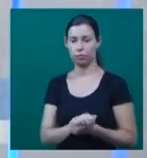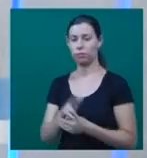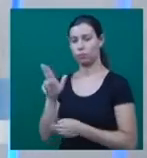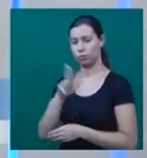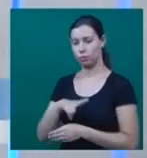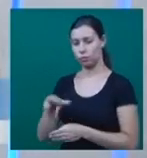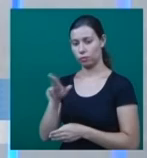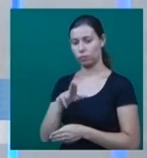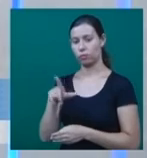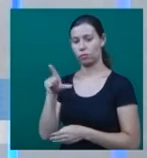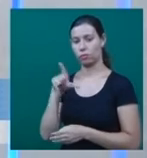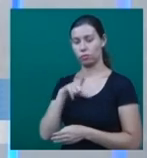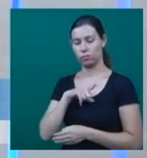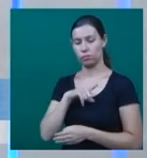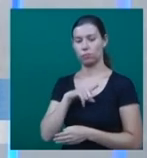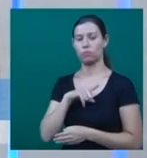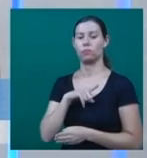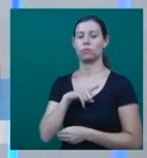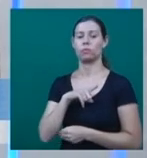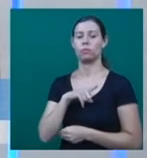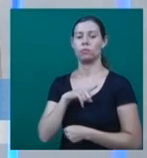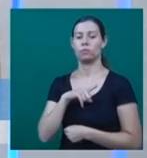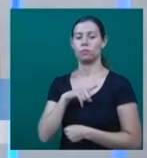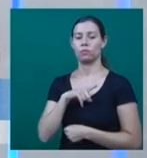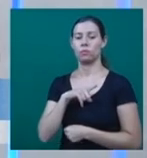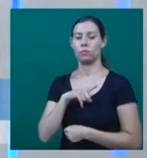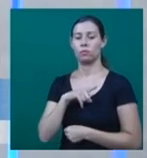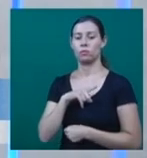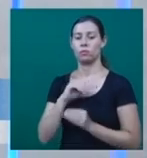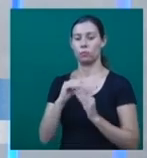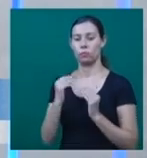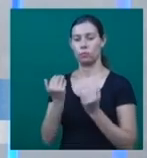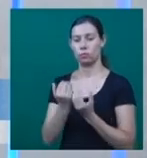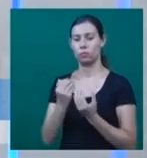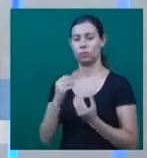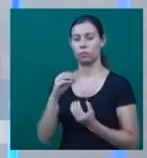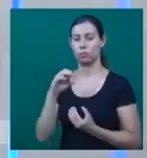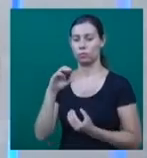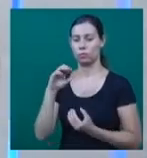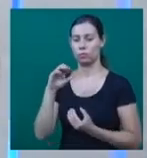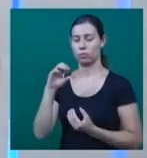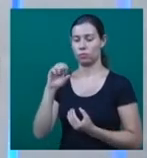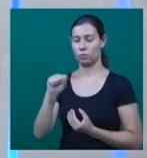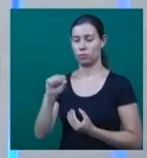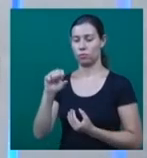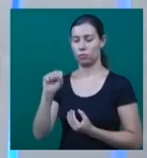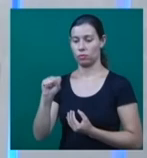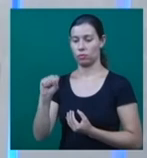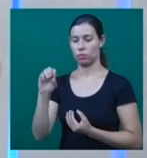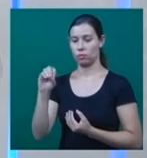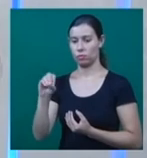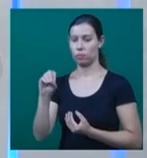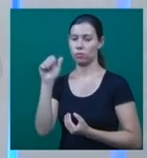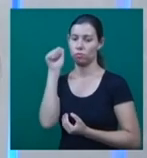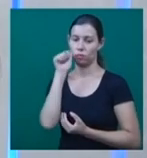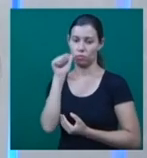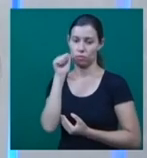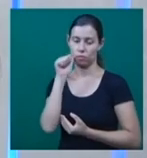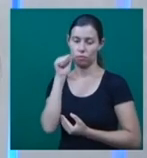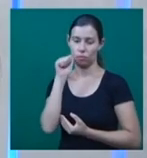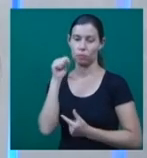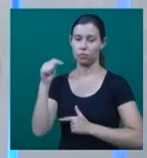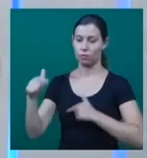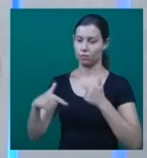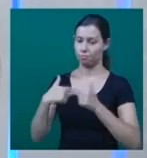ela conta com uma organização sem fins lucrativos, que é a SOS Mulher, que tem um trabalho